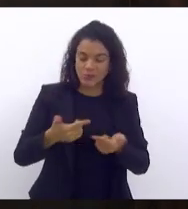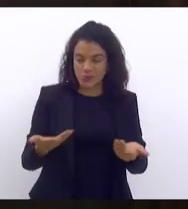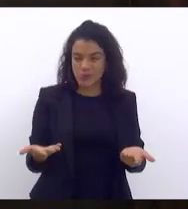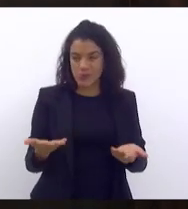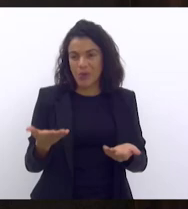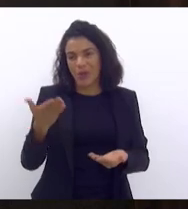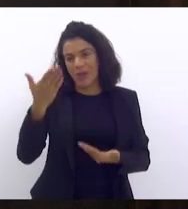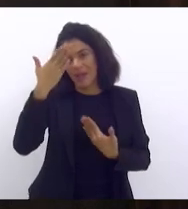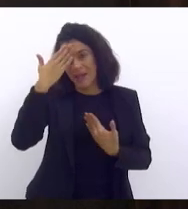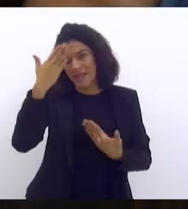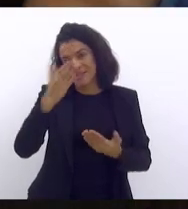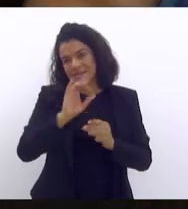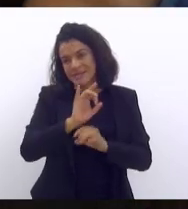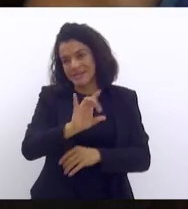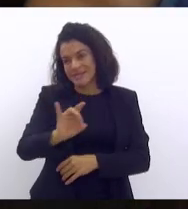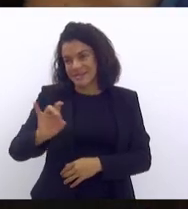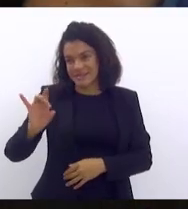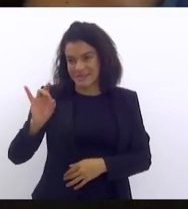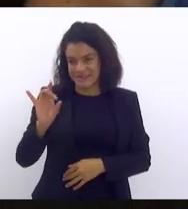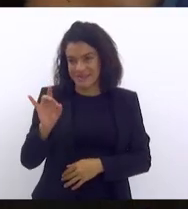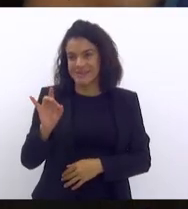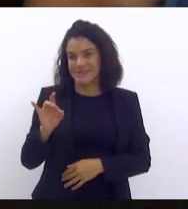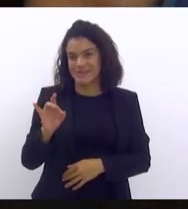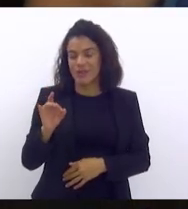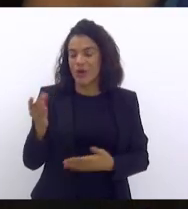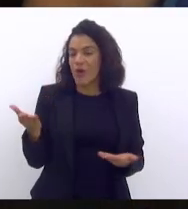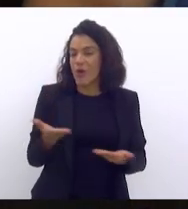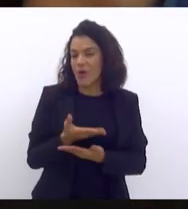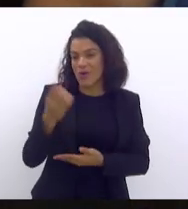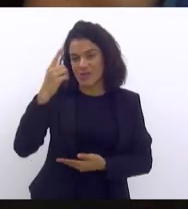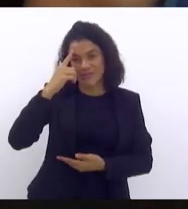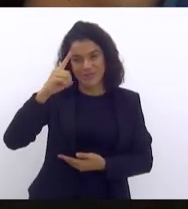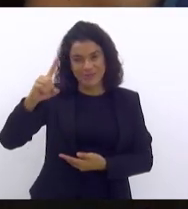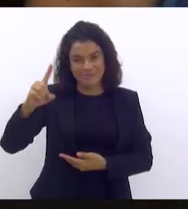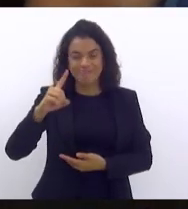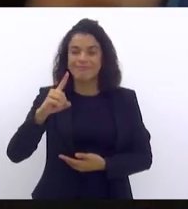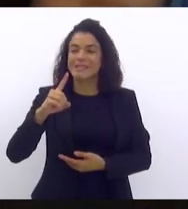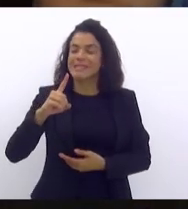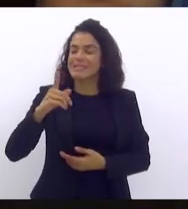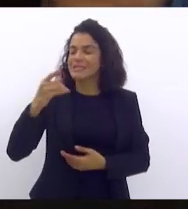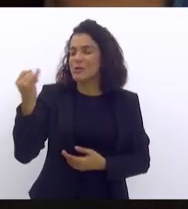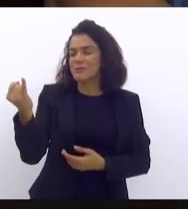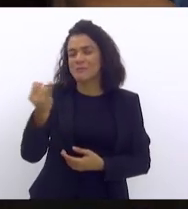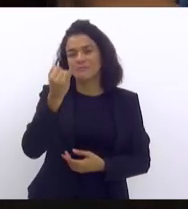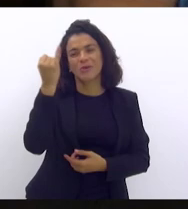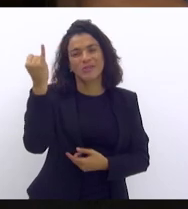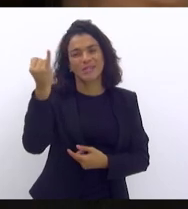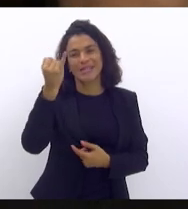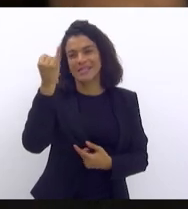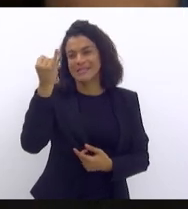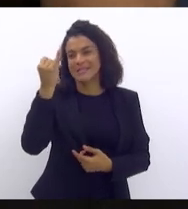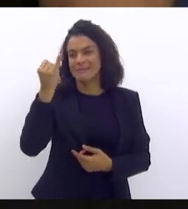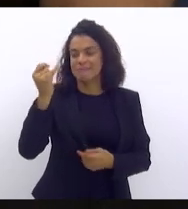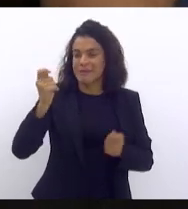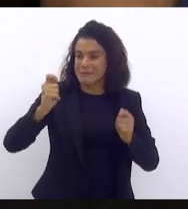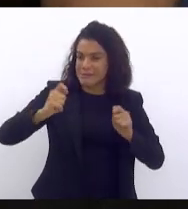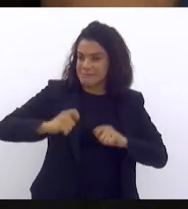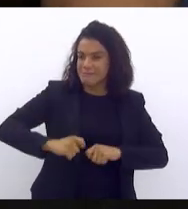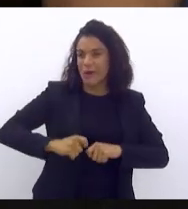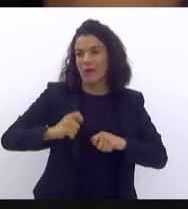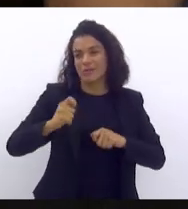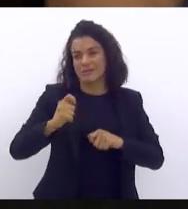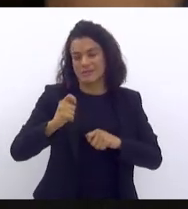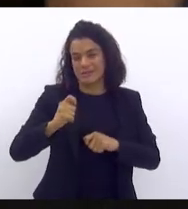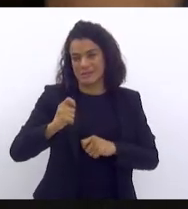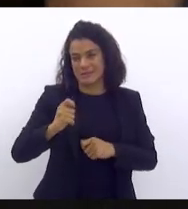a cada um de vocês que estão aqui no dia de hoje, que são essenciais para que isso possa chegar no nosso bolso.